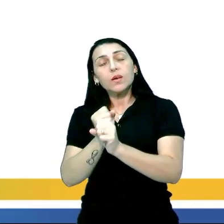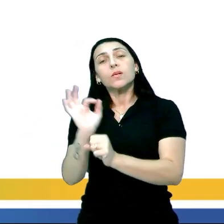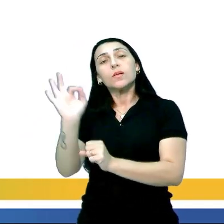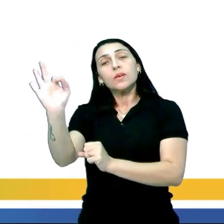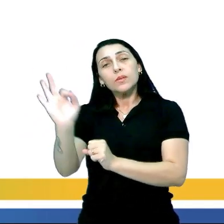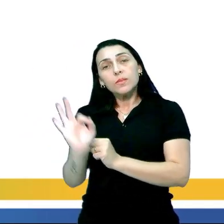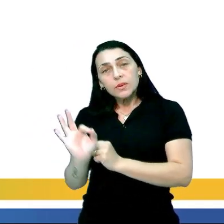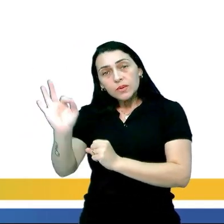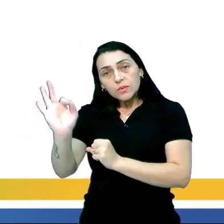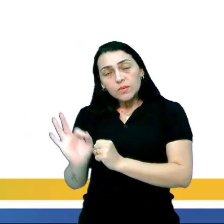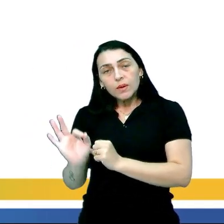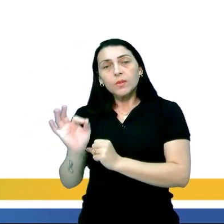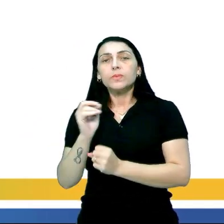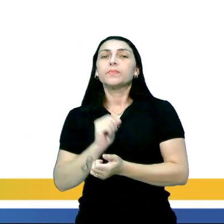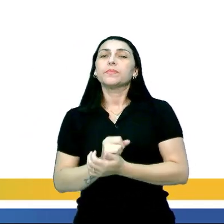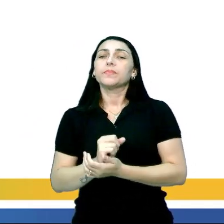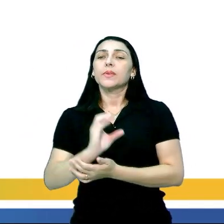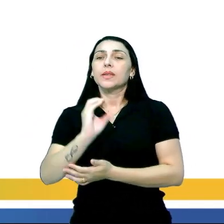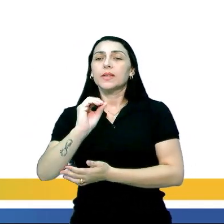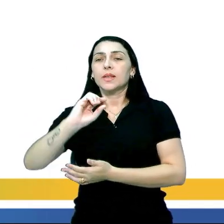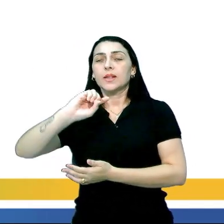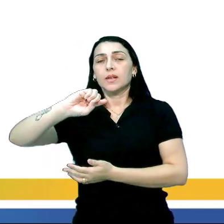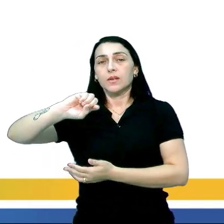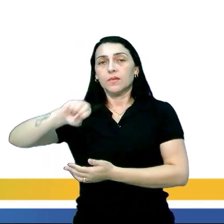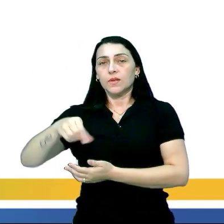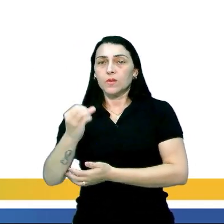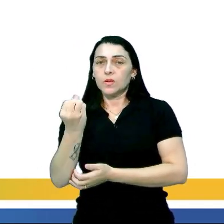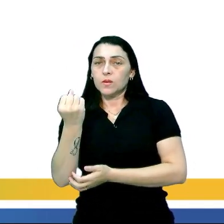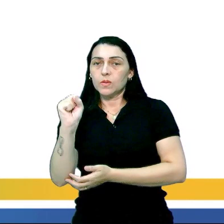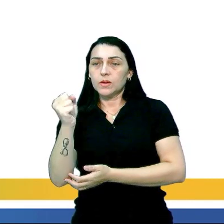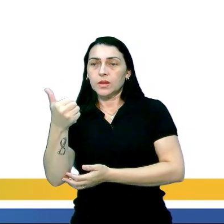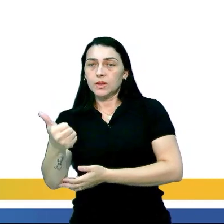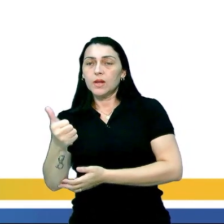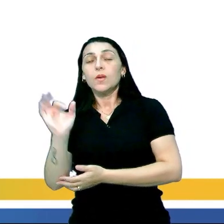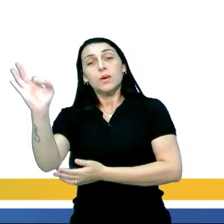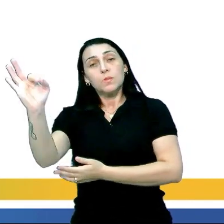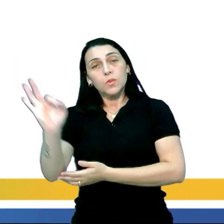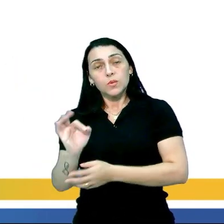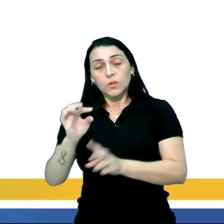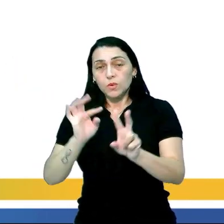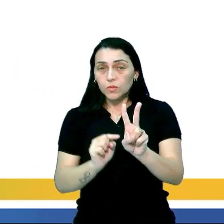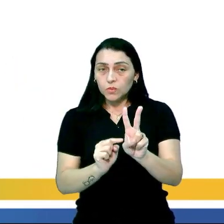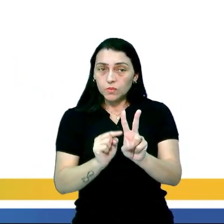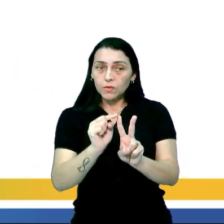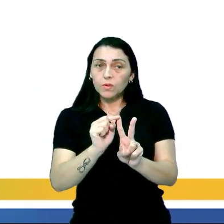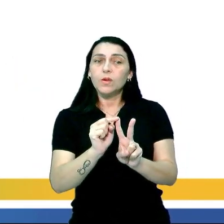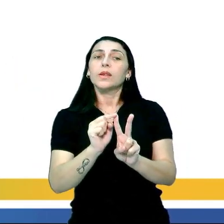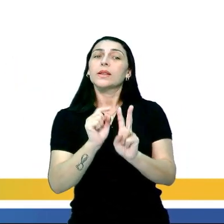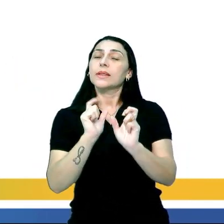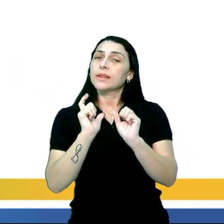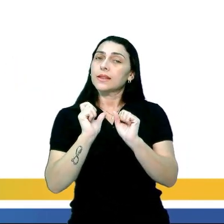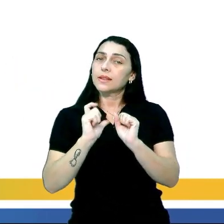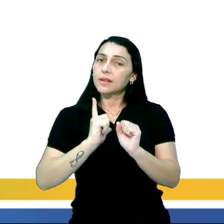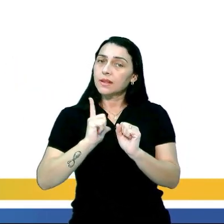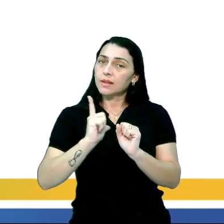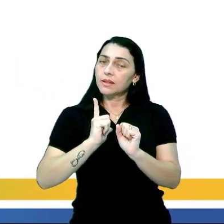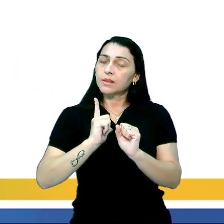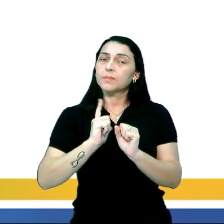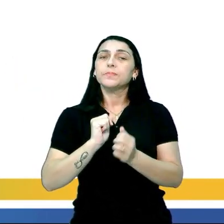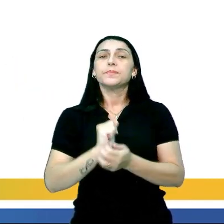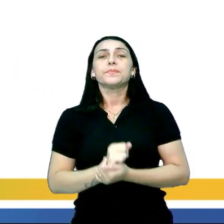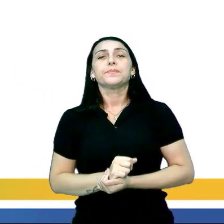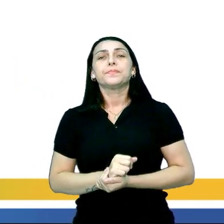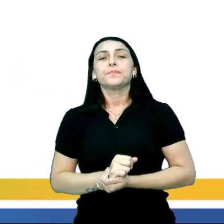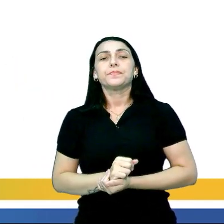taxa percentual. E 0,81 é a porcentagem do volume que passaria a ser.